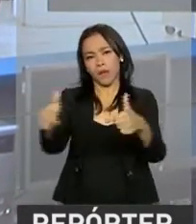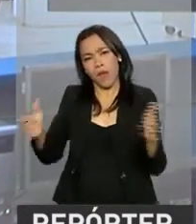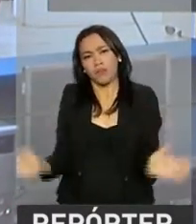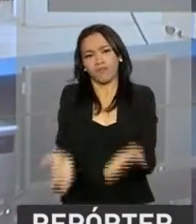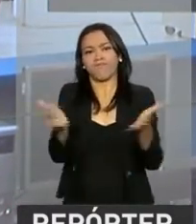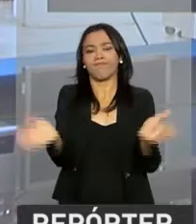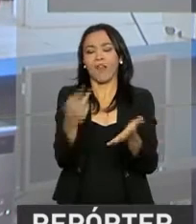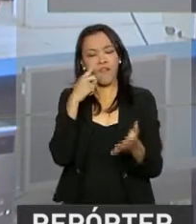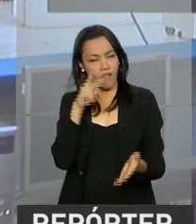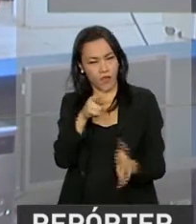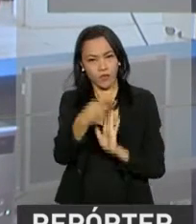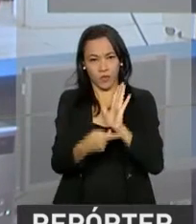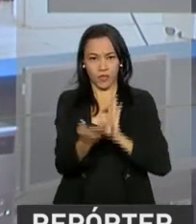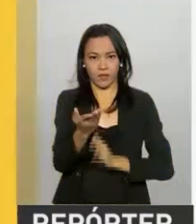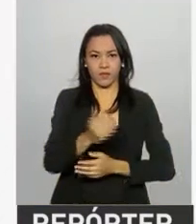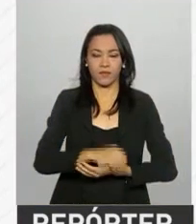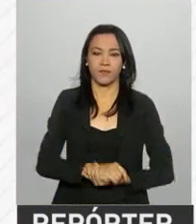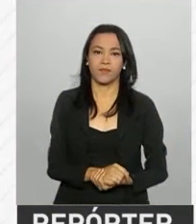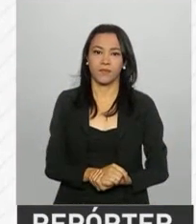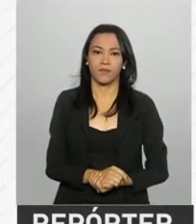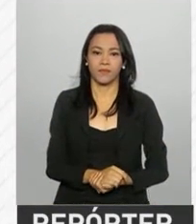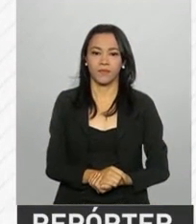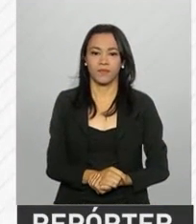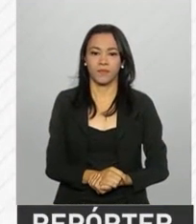alguns desses projetos